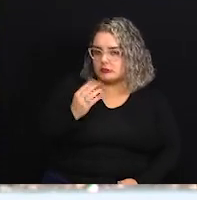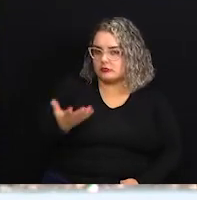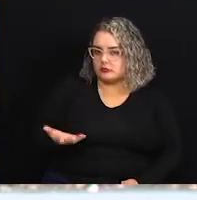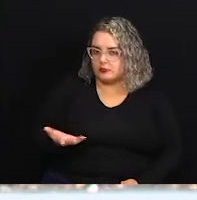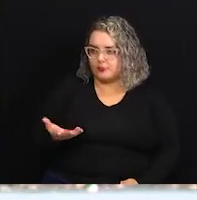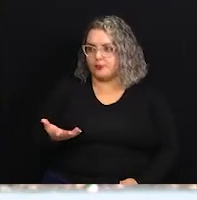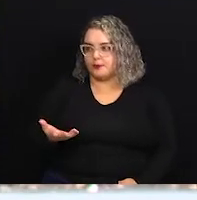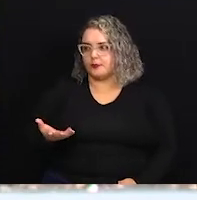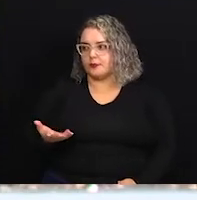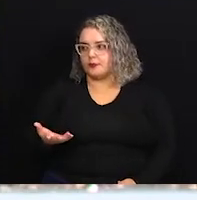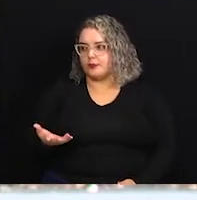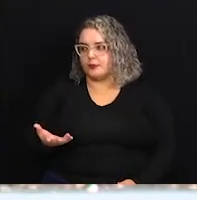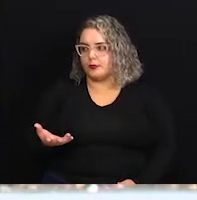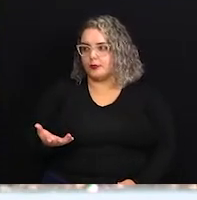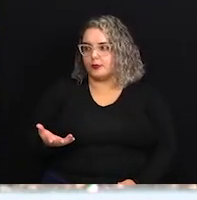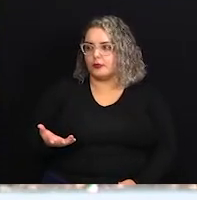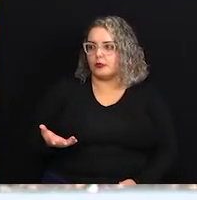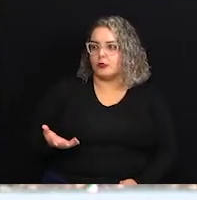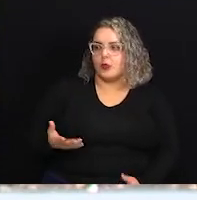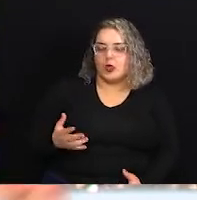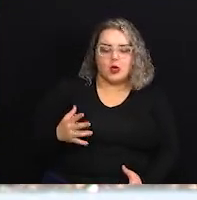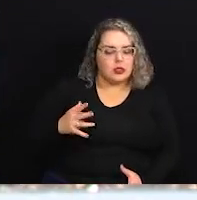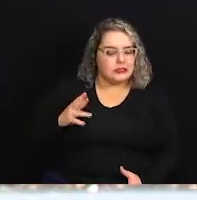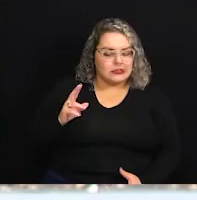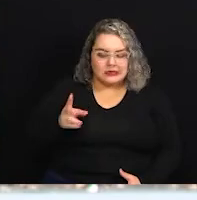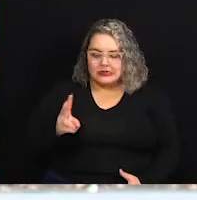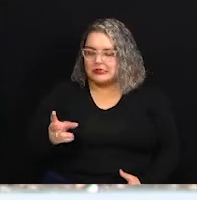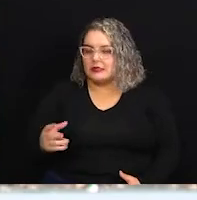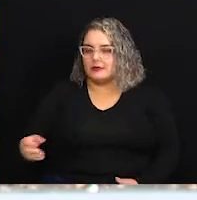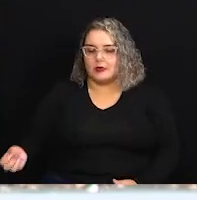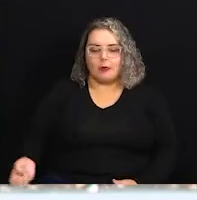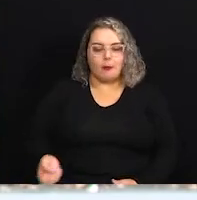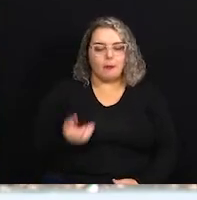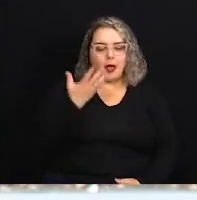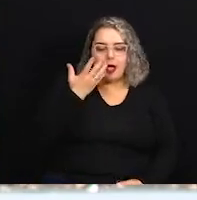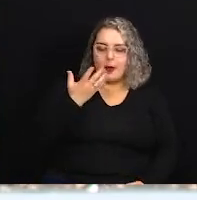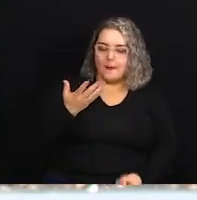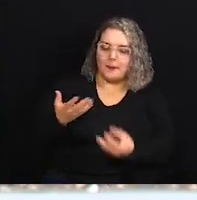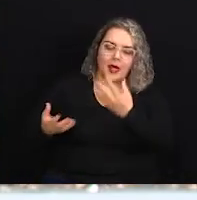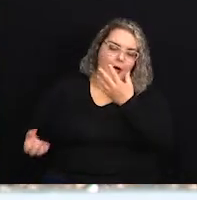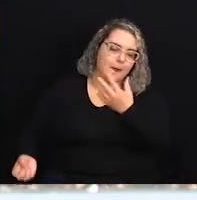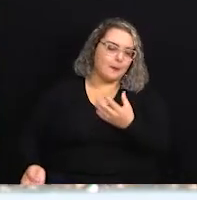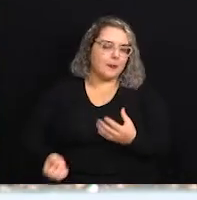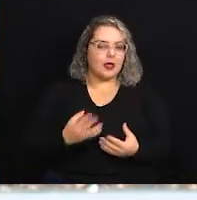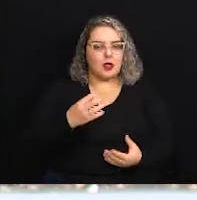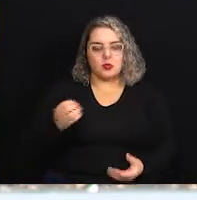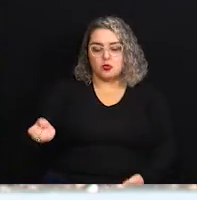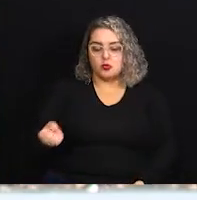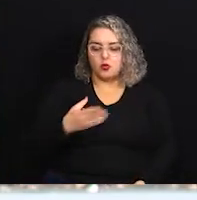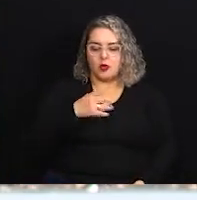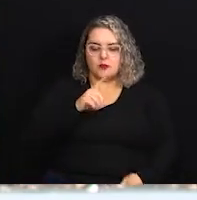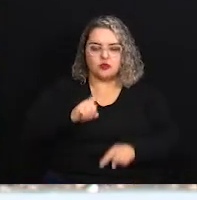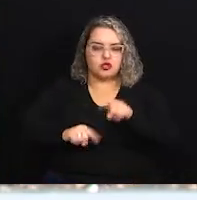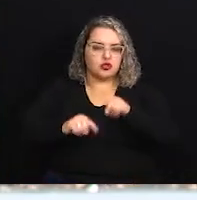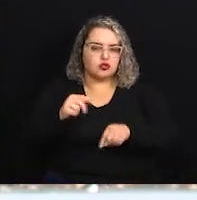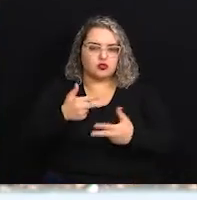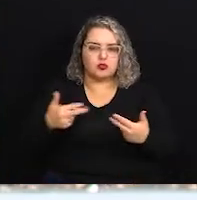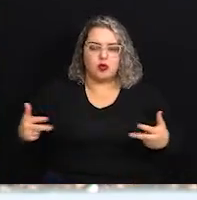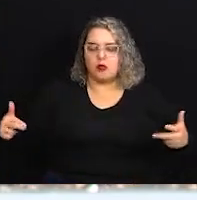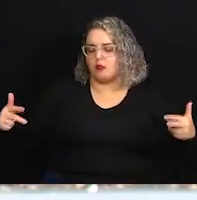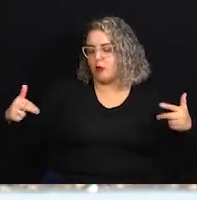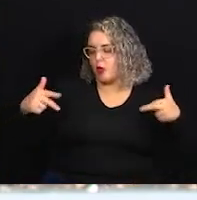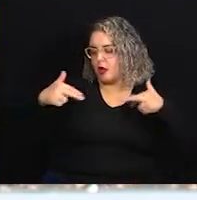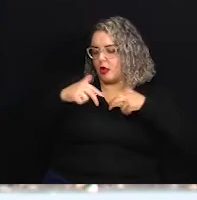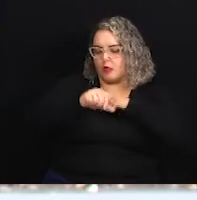descartamos, tá? A todo momento surgem novos produtos, a moda